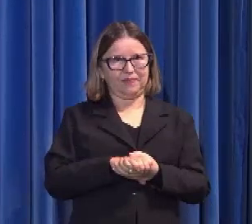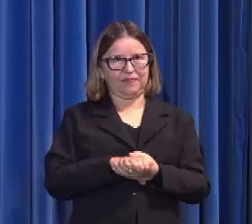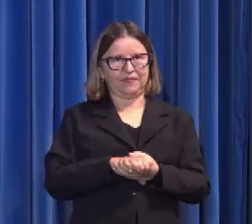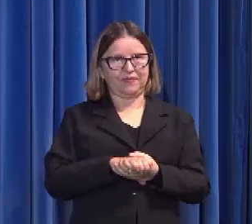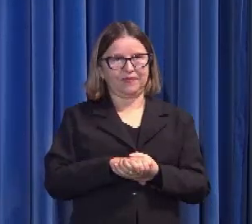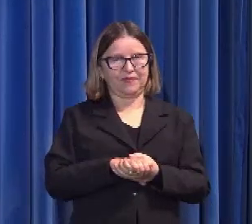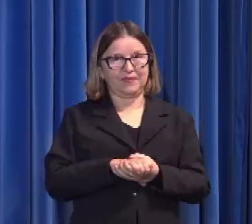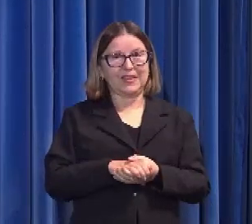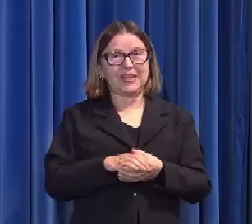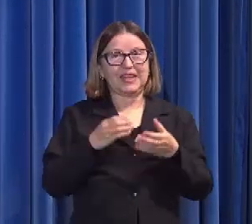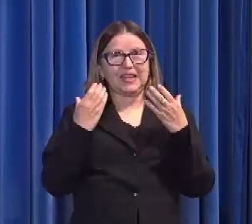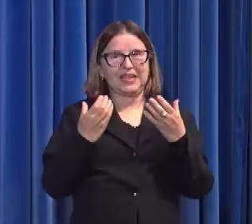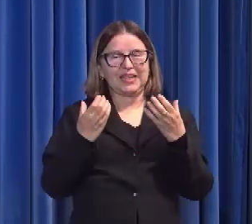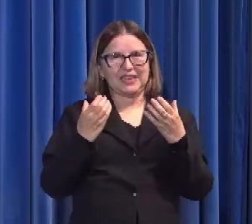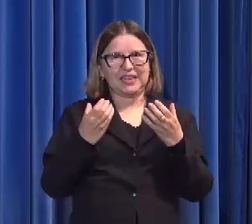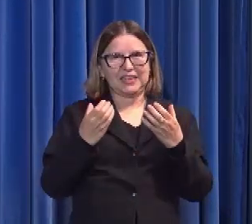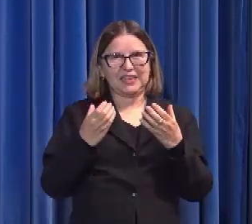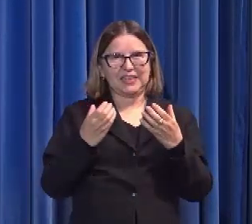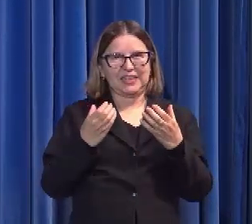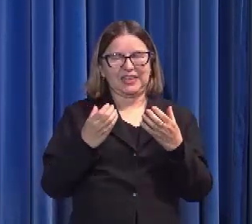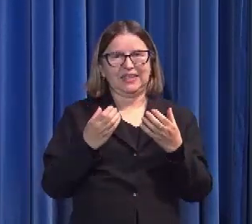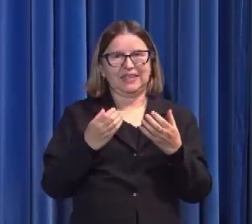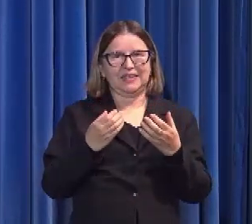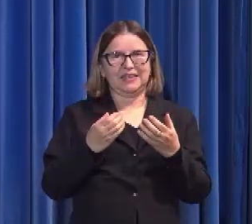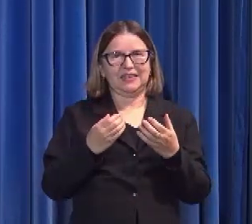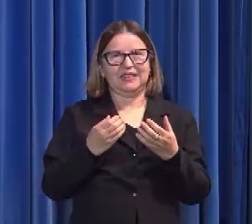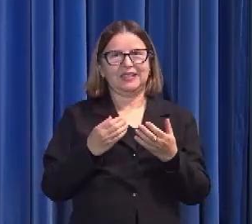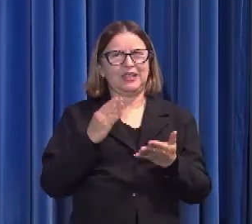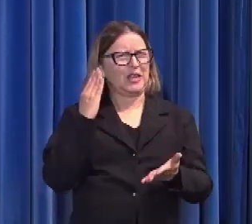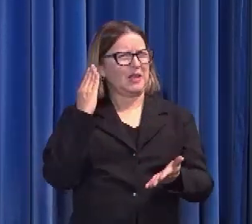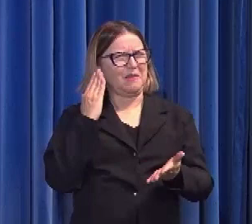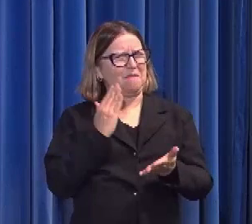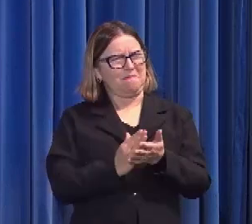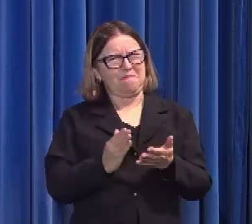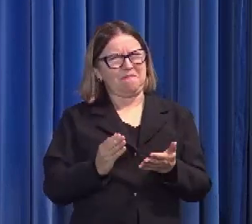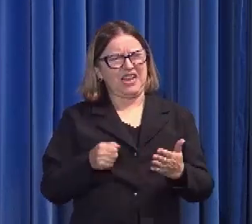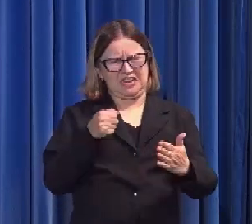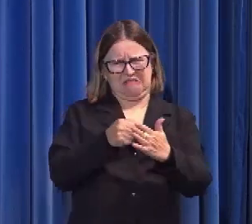renunciar não haveria briga no casamento